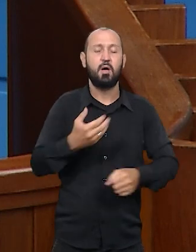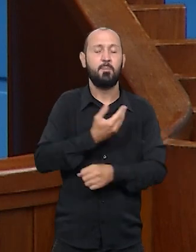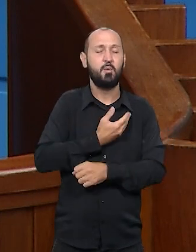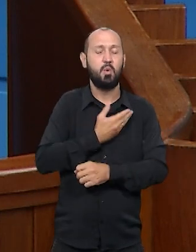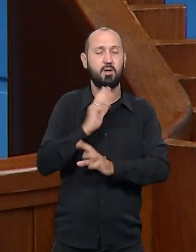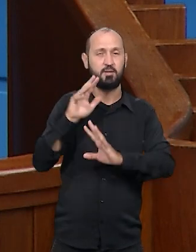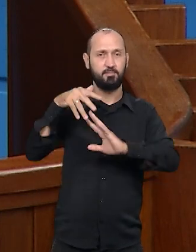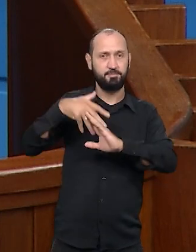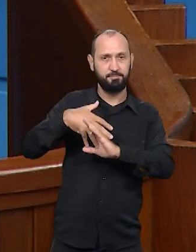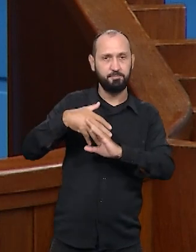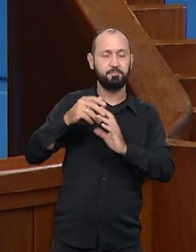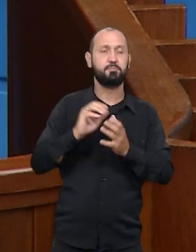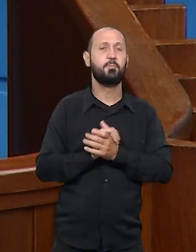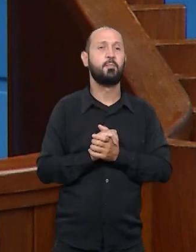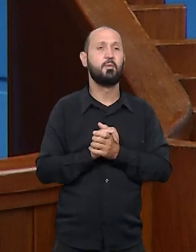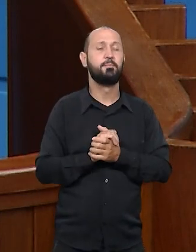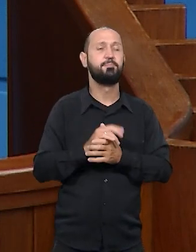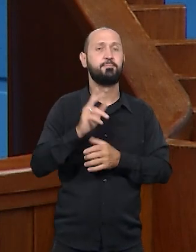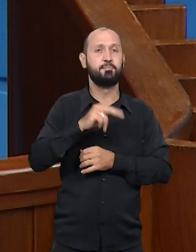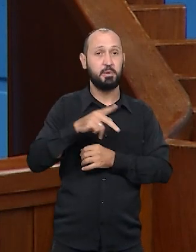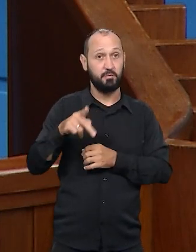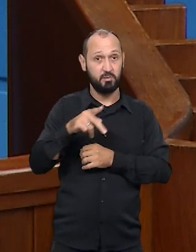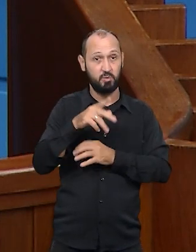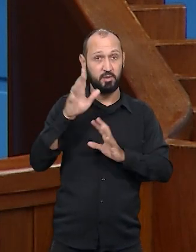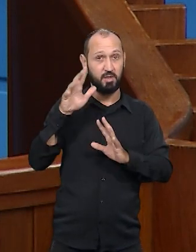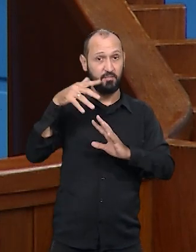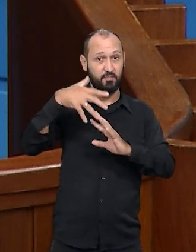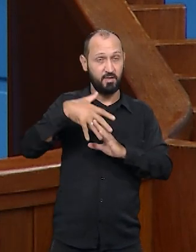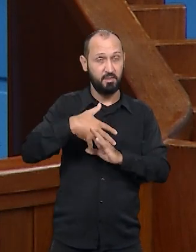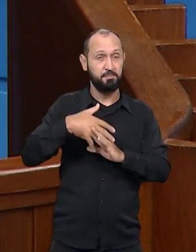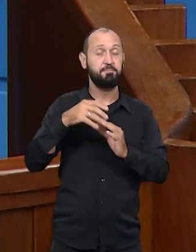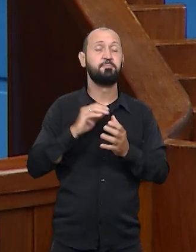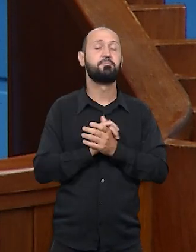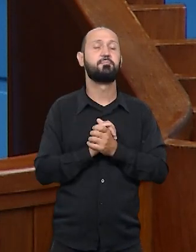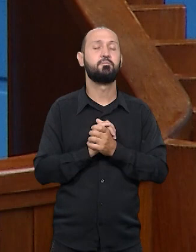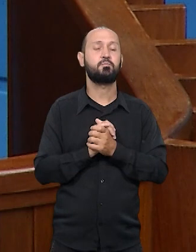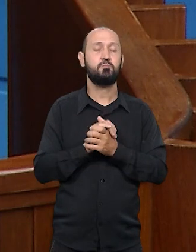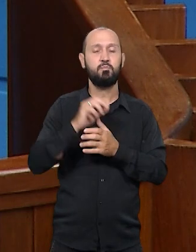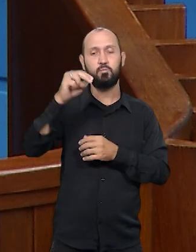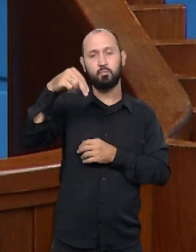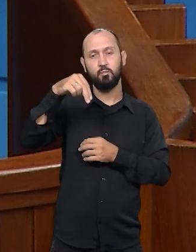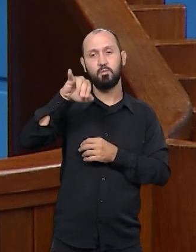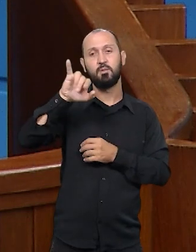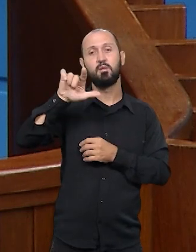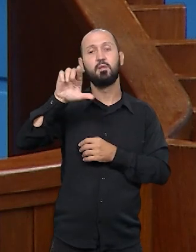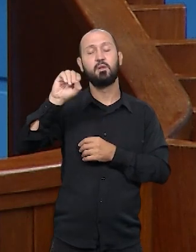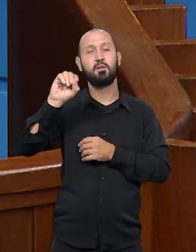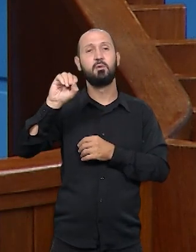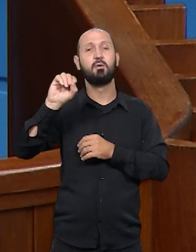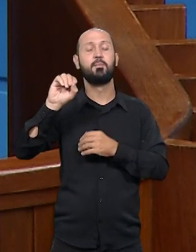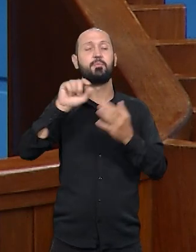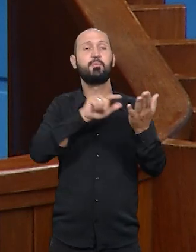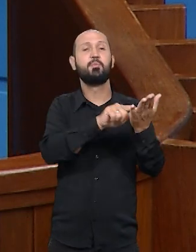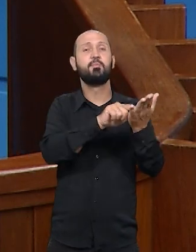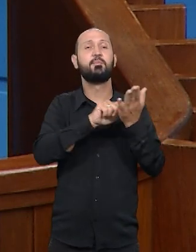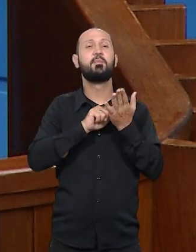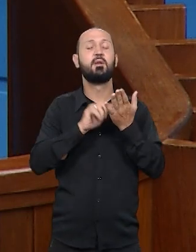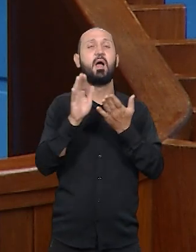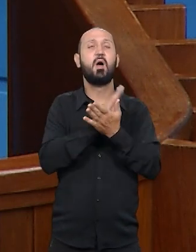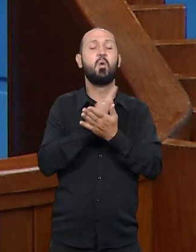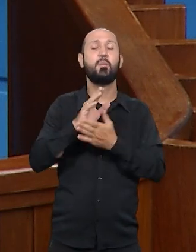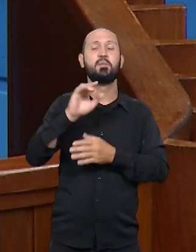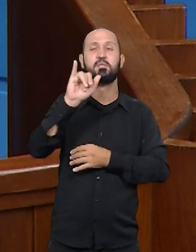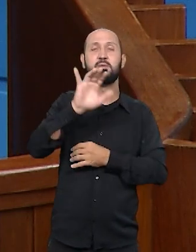Paulo muleta que inclusive é um colega meu da Universidade Federal professor na federal e o senhor Nilo